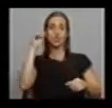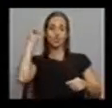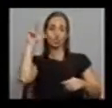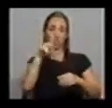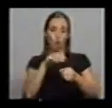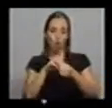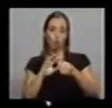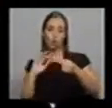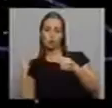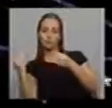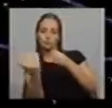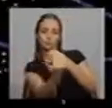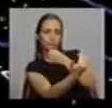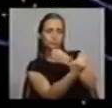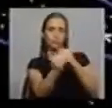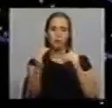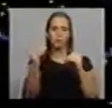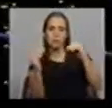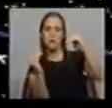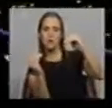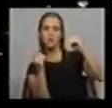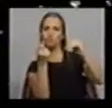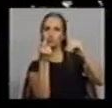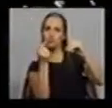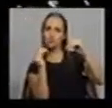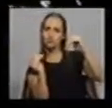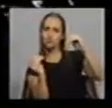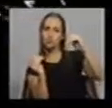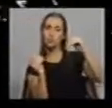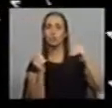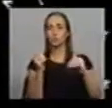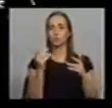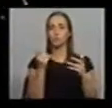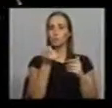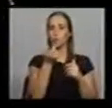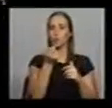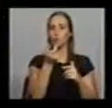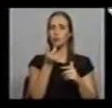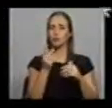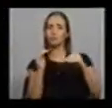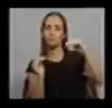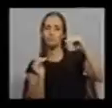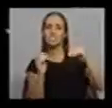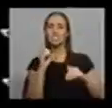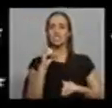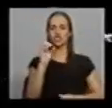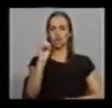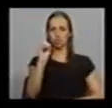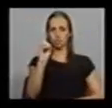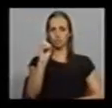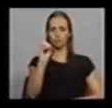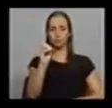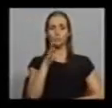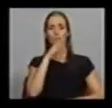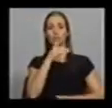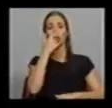está ligeiramente inclinado precisamente em relação ao próprio Sol, aproximadamente 6 graus. E o que é certo é que os astrónomos